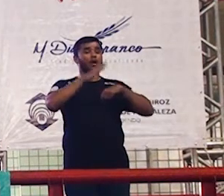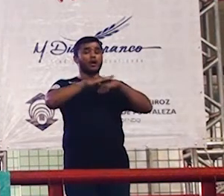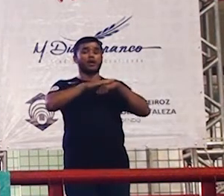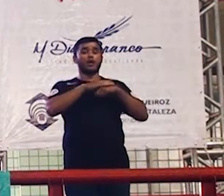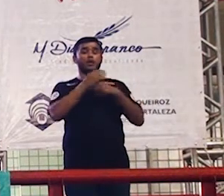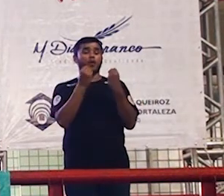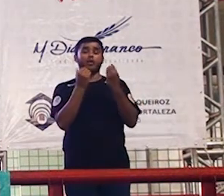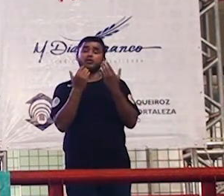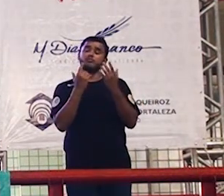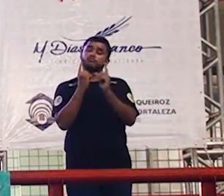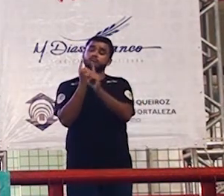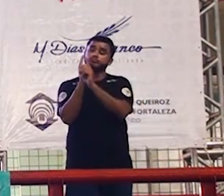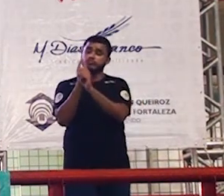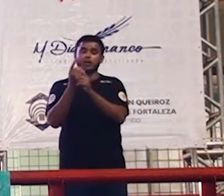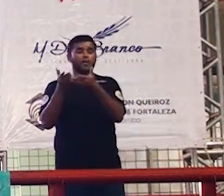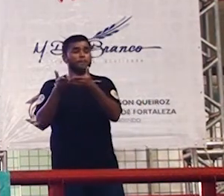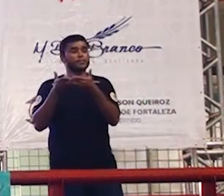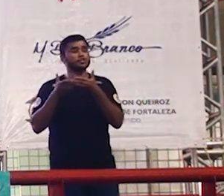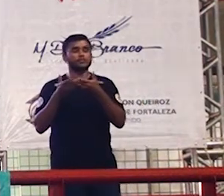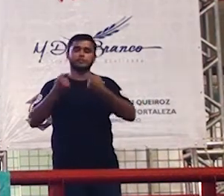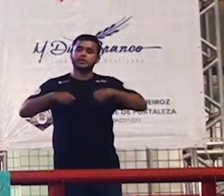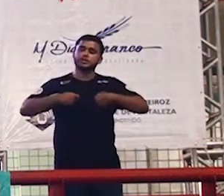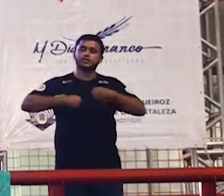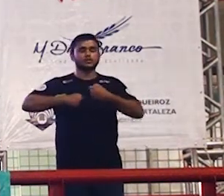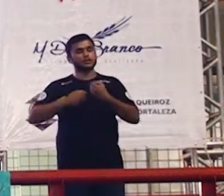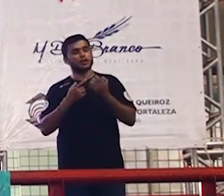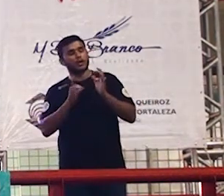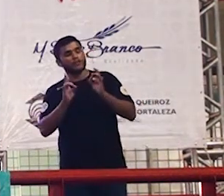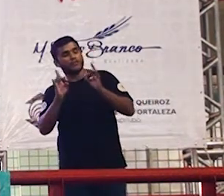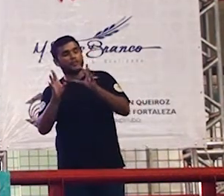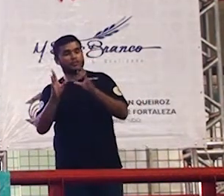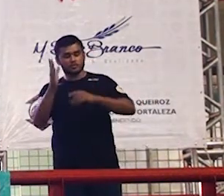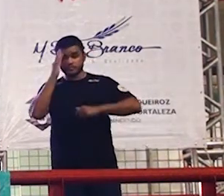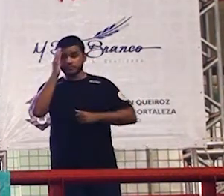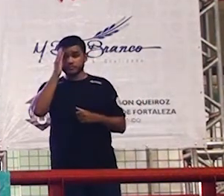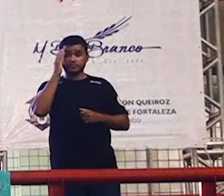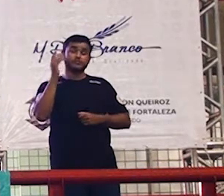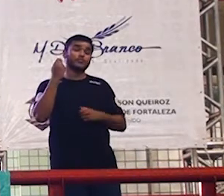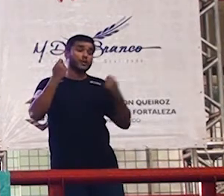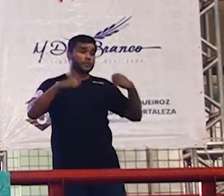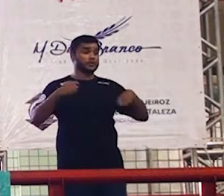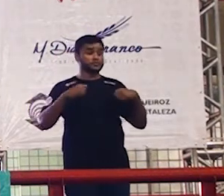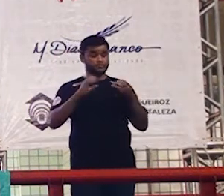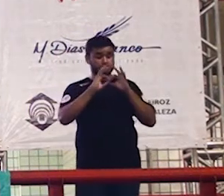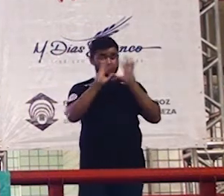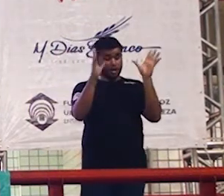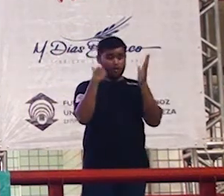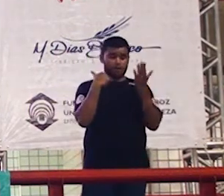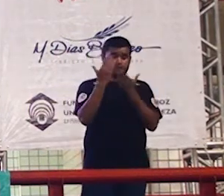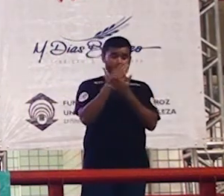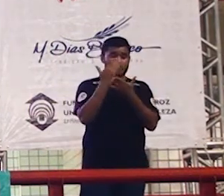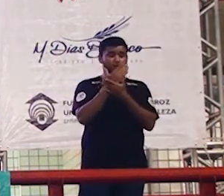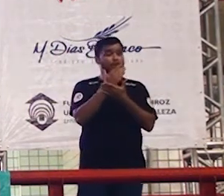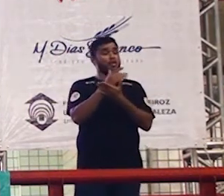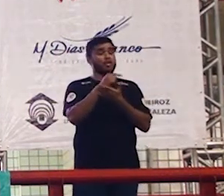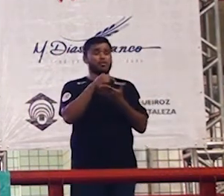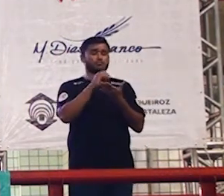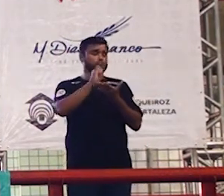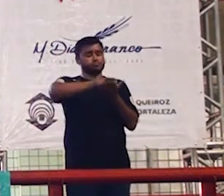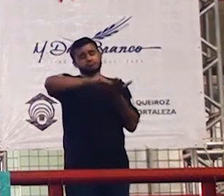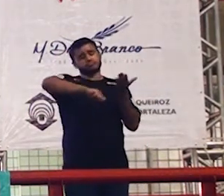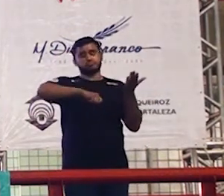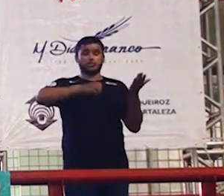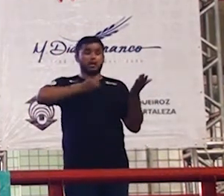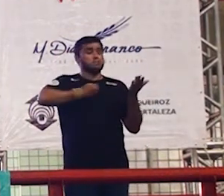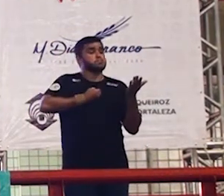público. Você percebe a ambiguidade do licença poética? Um poeta tem licença poética para fazer o que quiser no